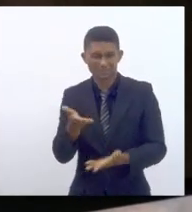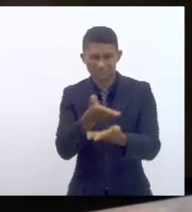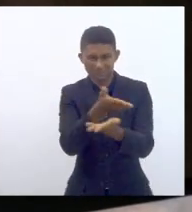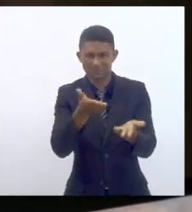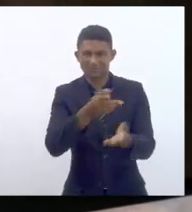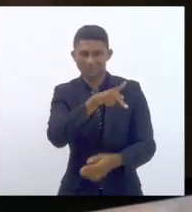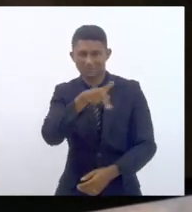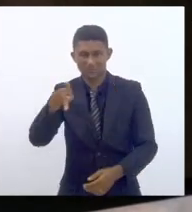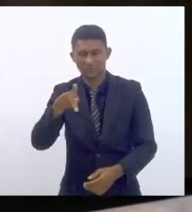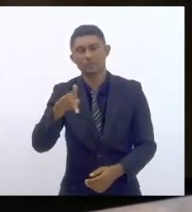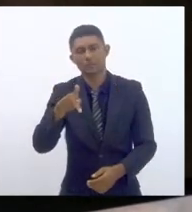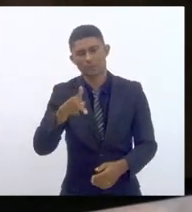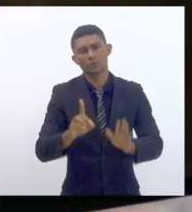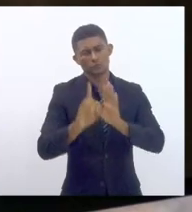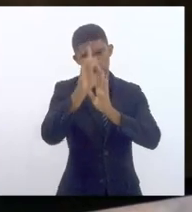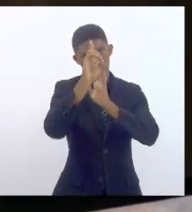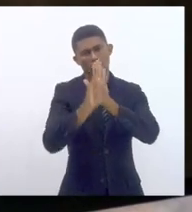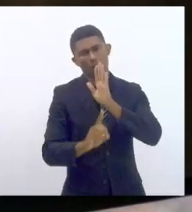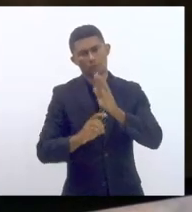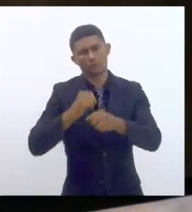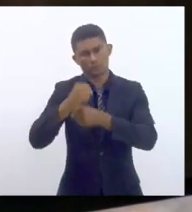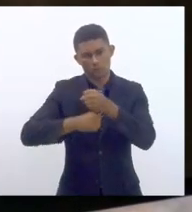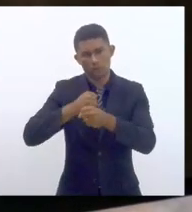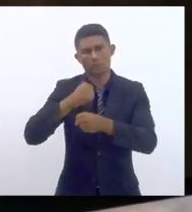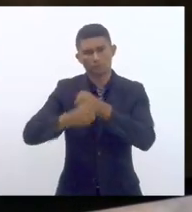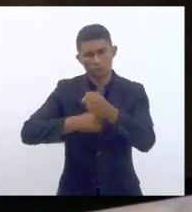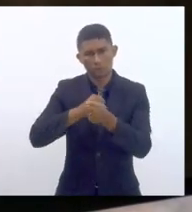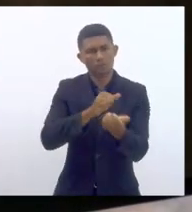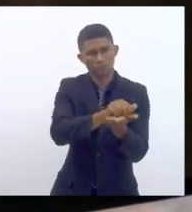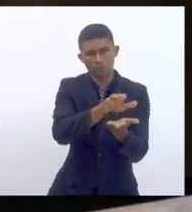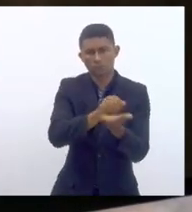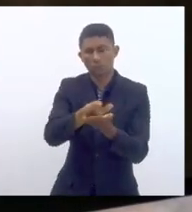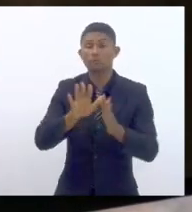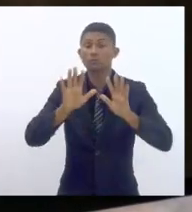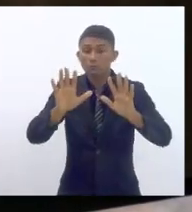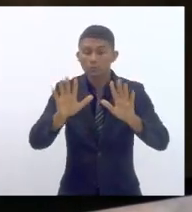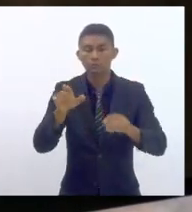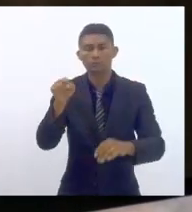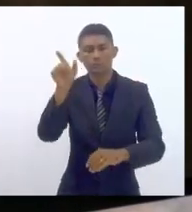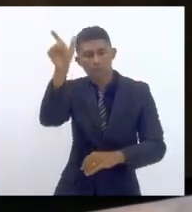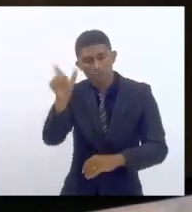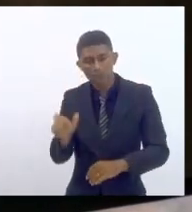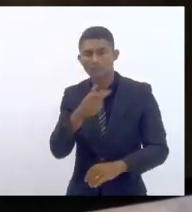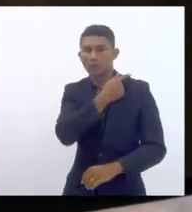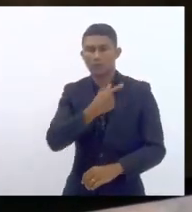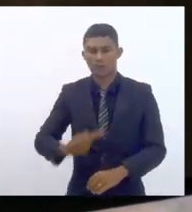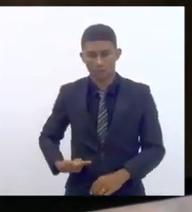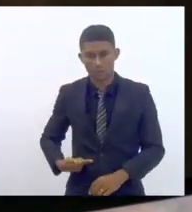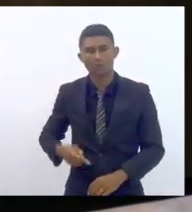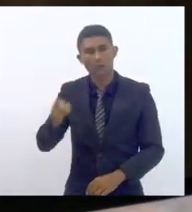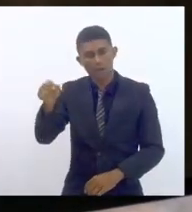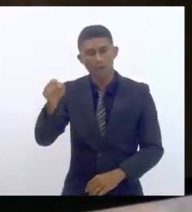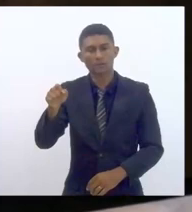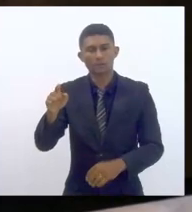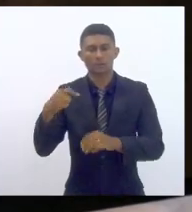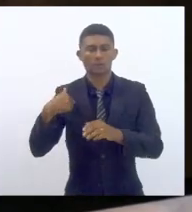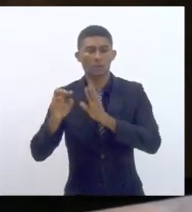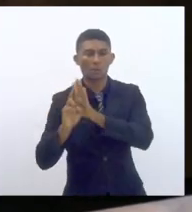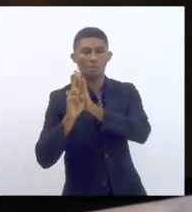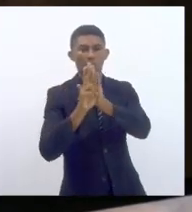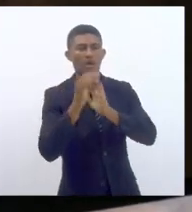ano. E, dando essa garantia, em nome do governador Cláudio Castro, não haverá nenhuma demissão